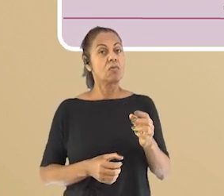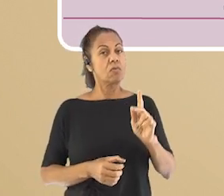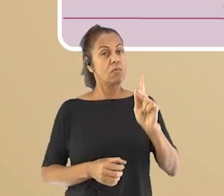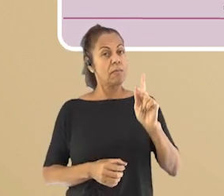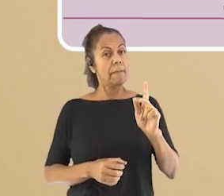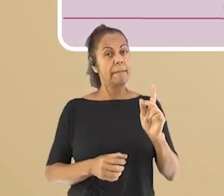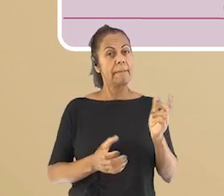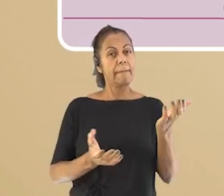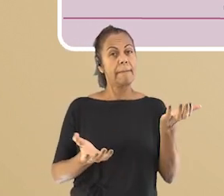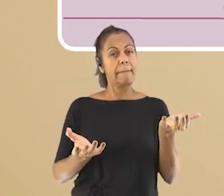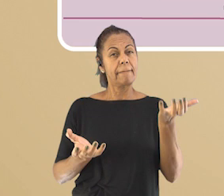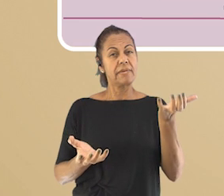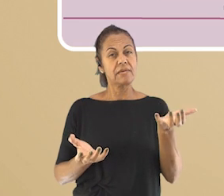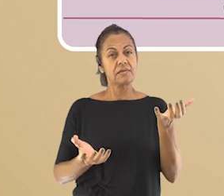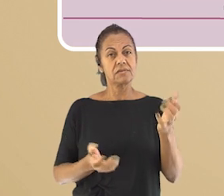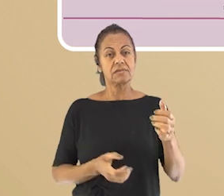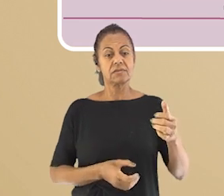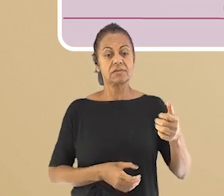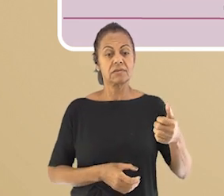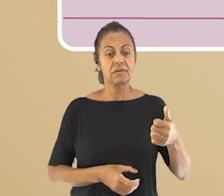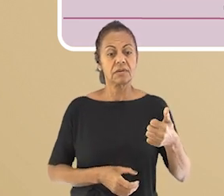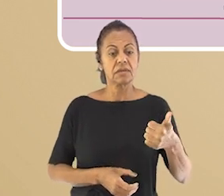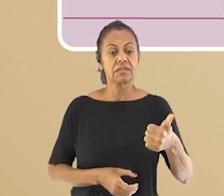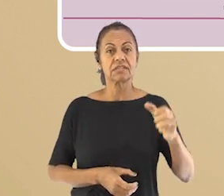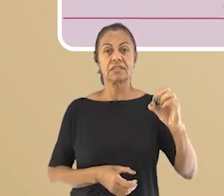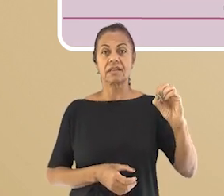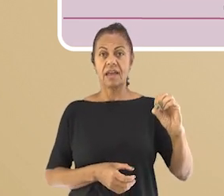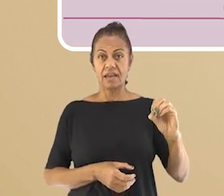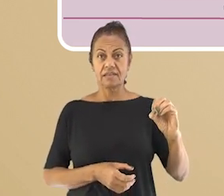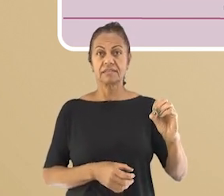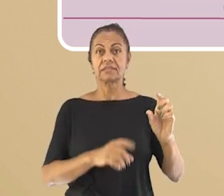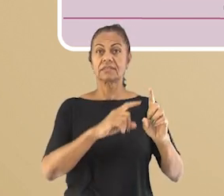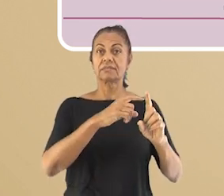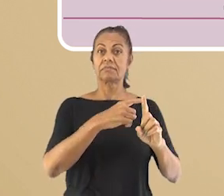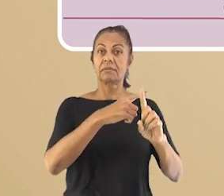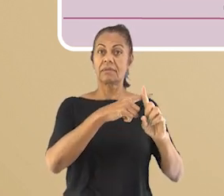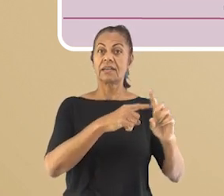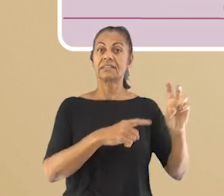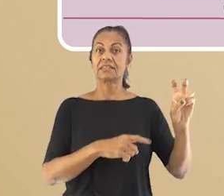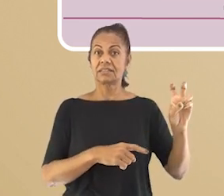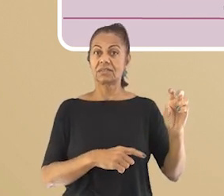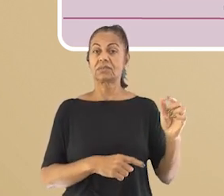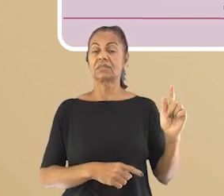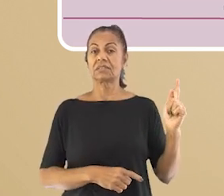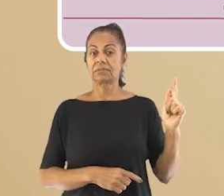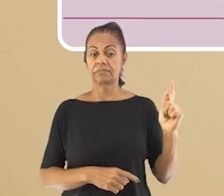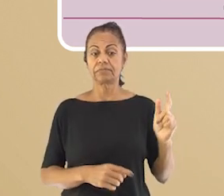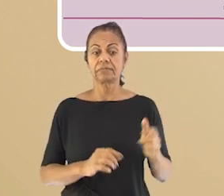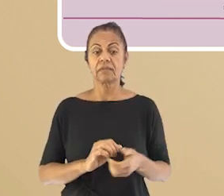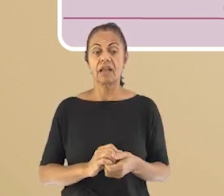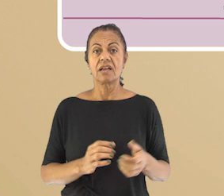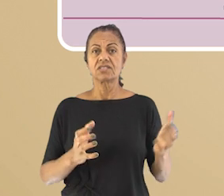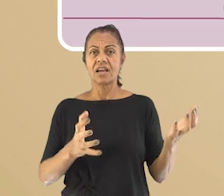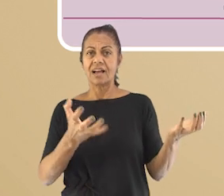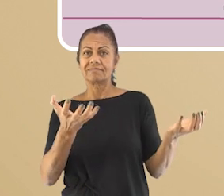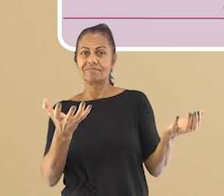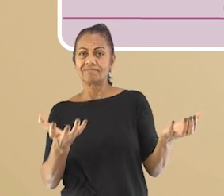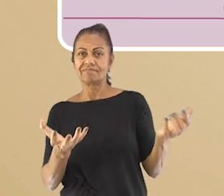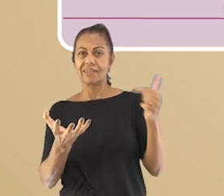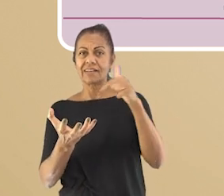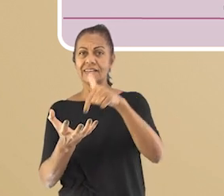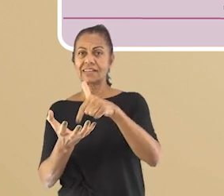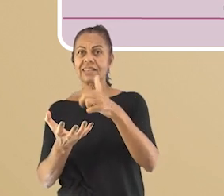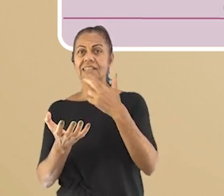peso de 5 gramas. Já do outro lado, ele possui 5 cartas. Cada carta com